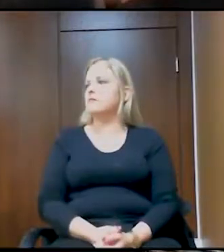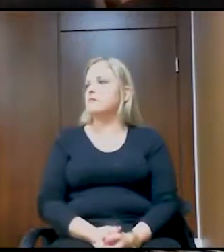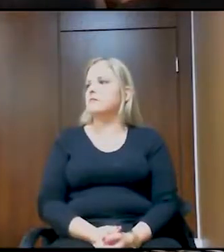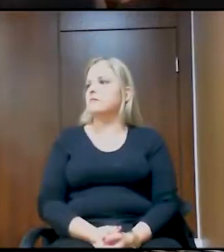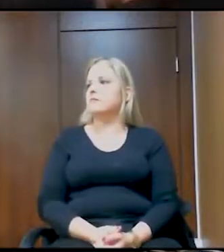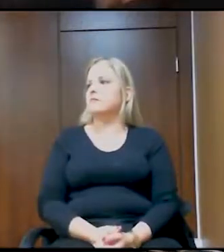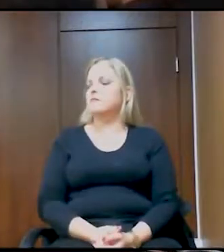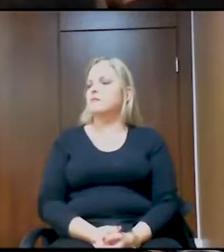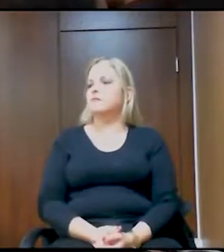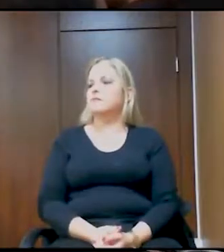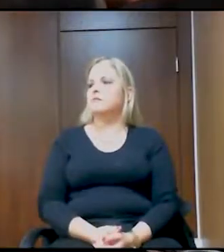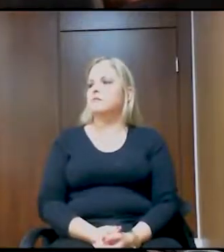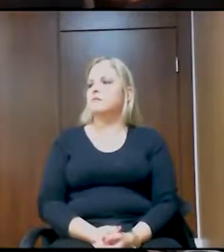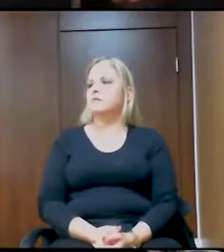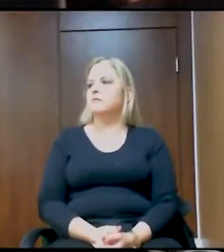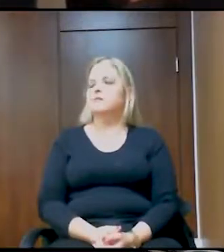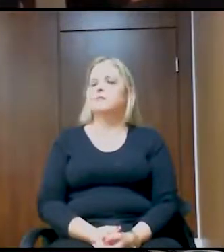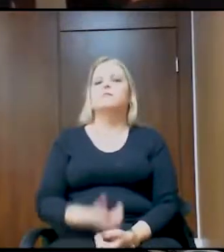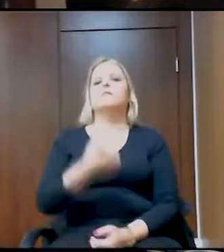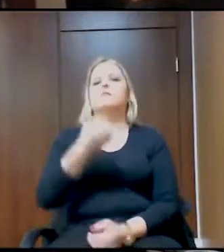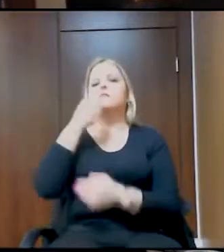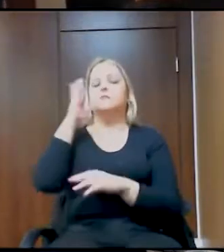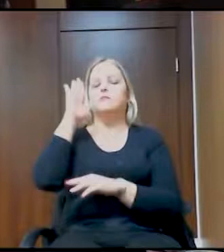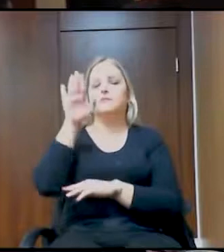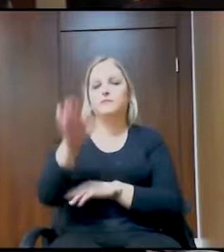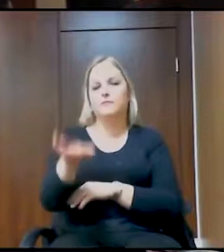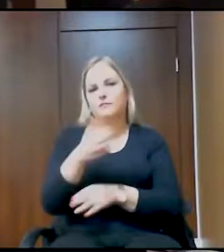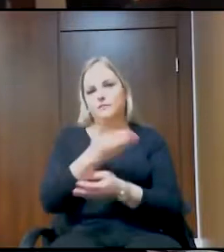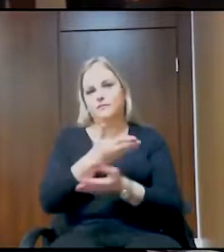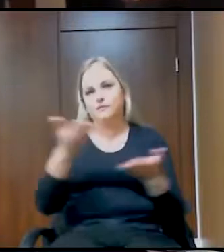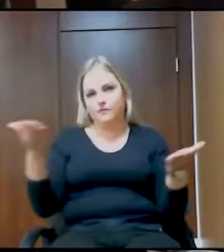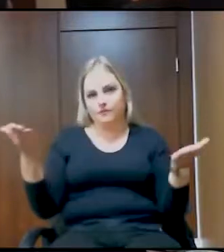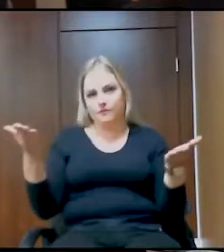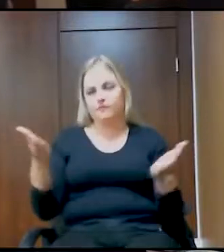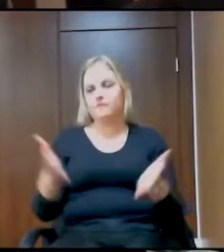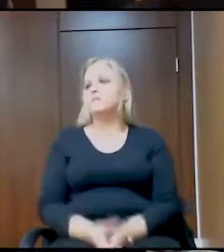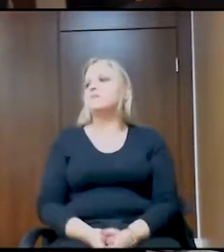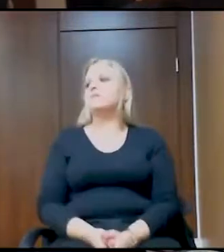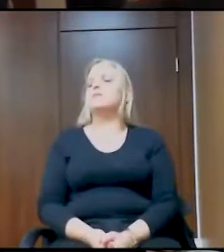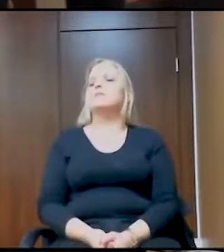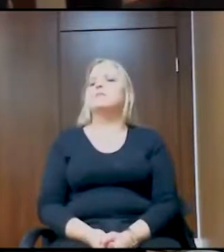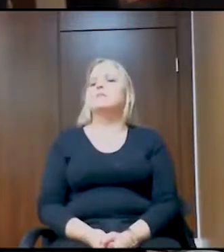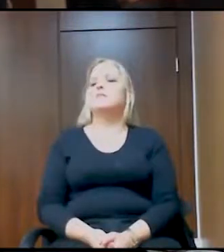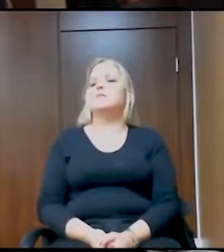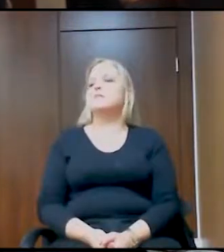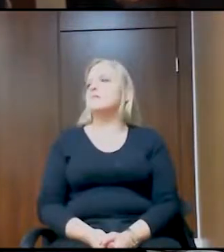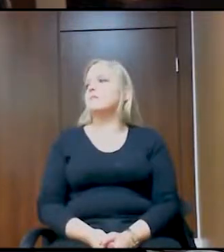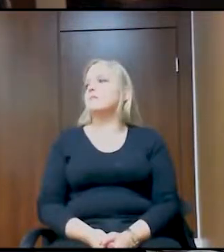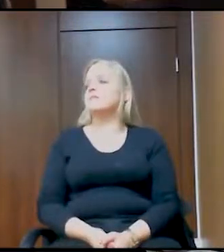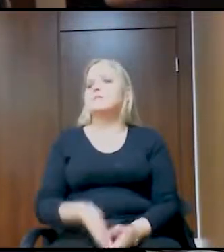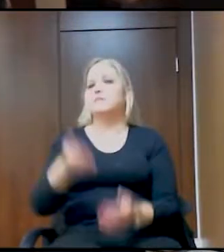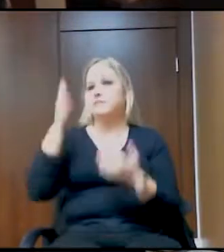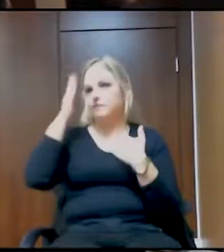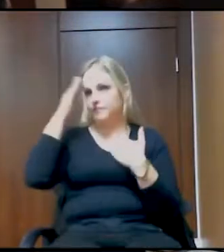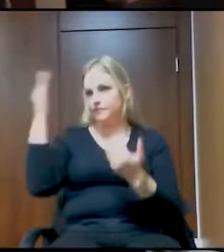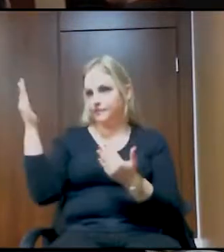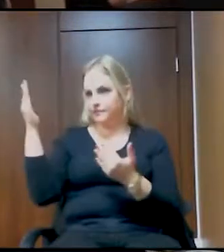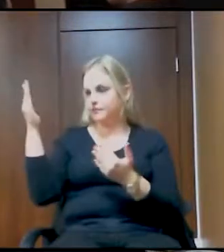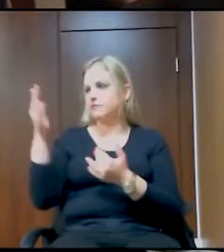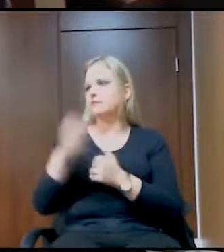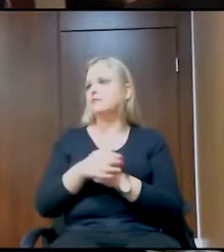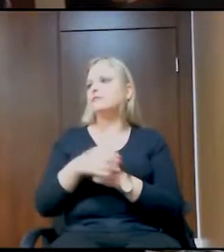Doutora. Boa tarde a todos e a todas. Muito obrigada, Defensoria, por